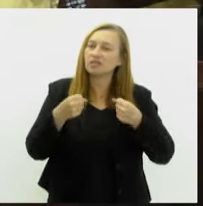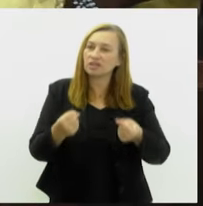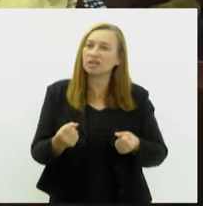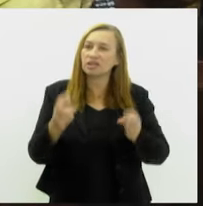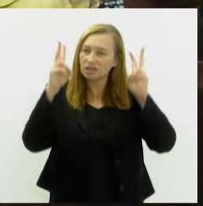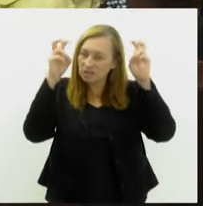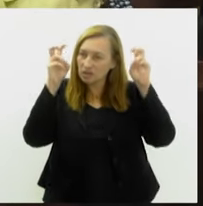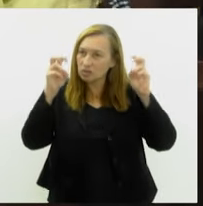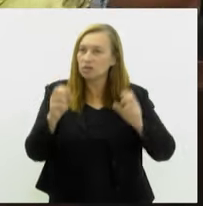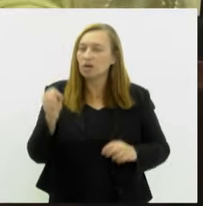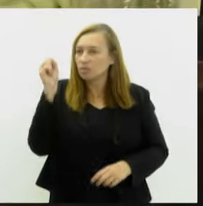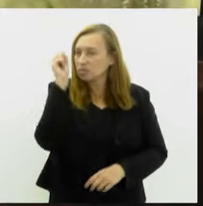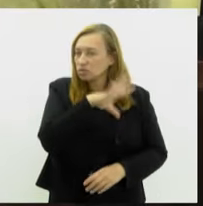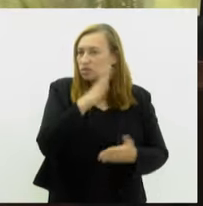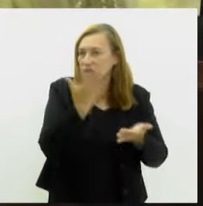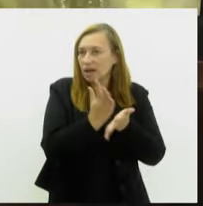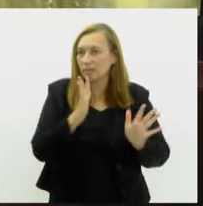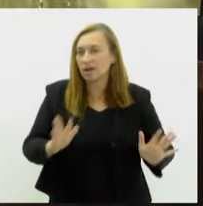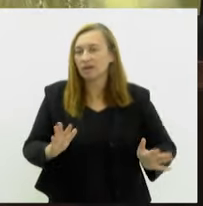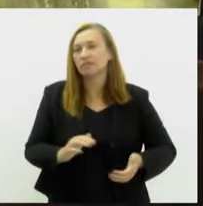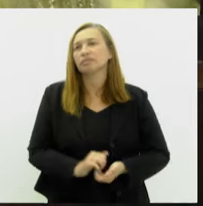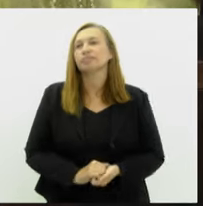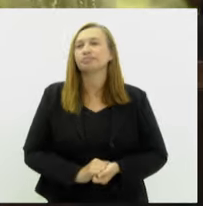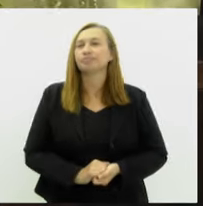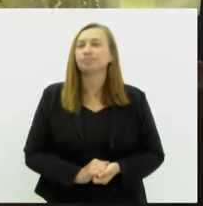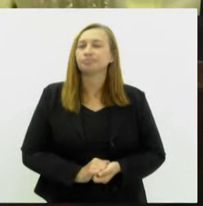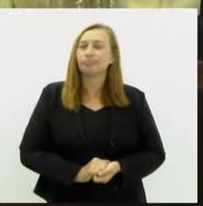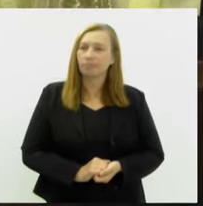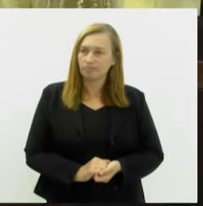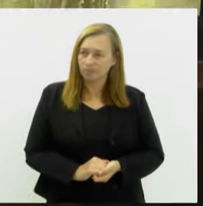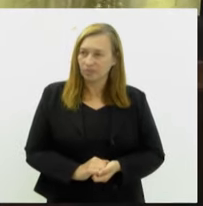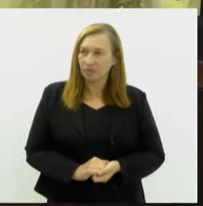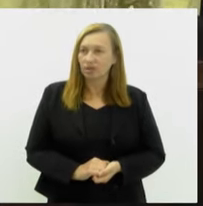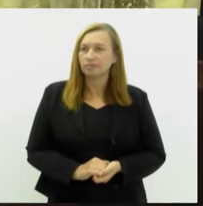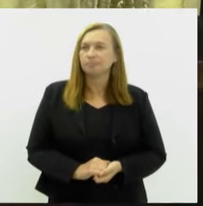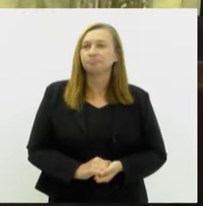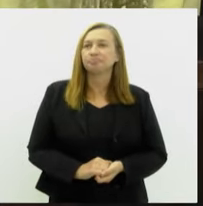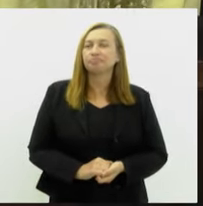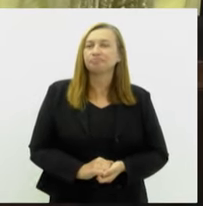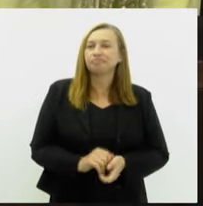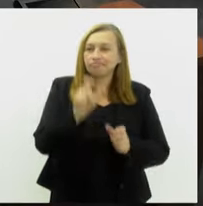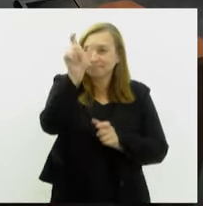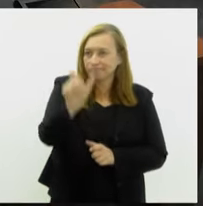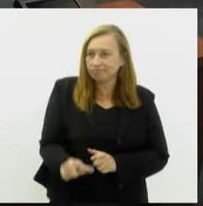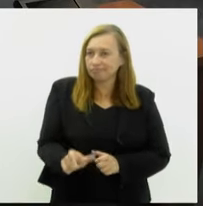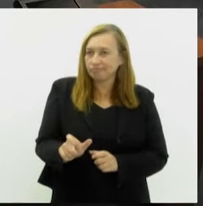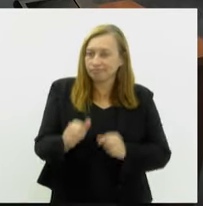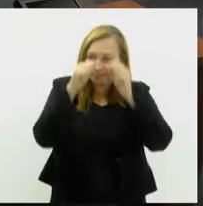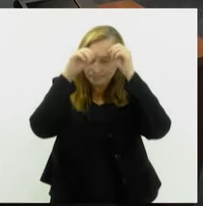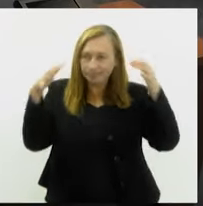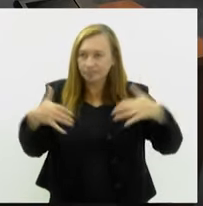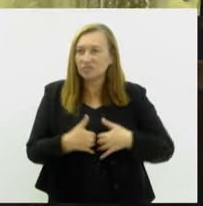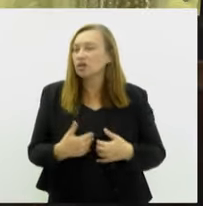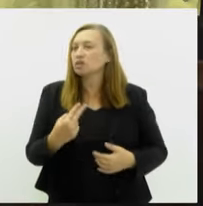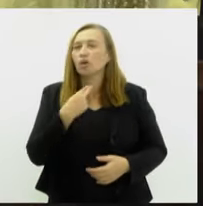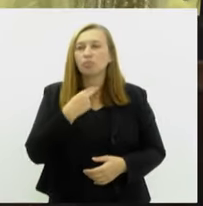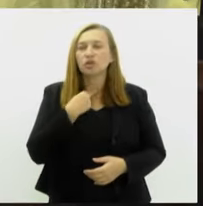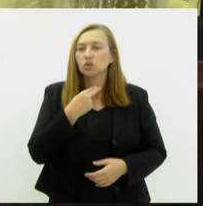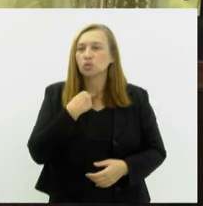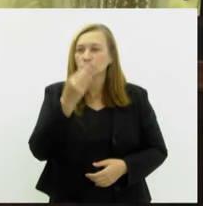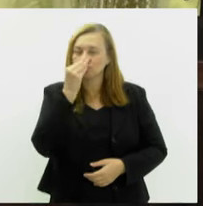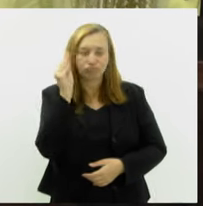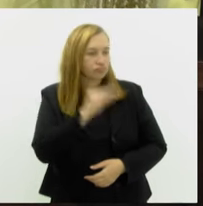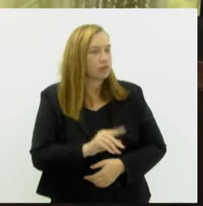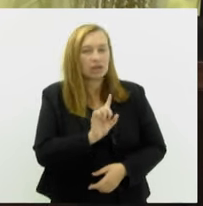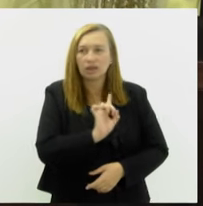Esse absurdo tem que acabar. A pessoa com autismo, ela não pode ser tratada da forma que vem sendo